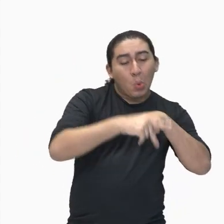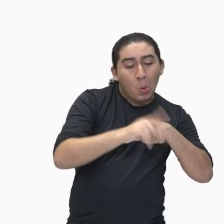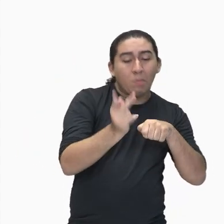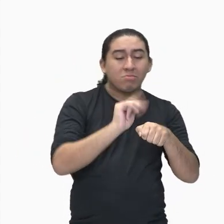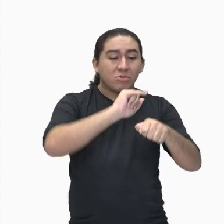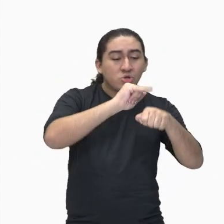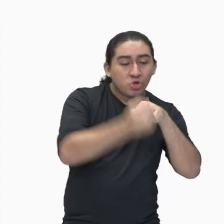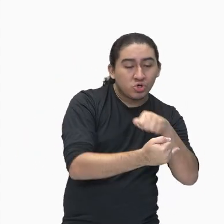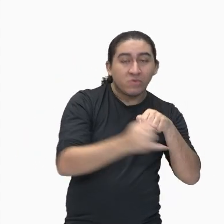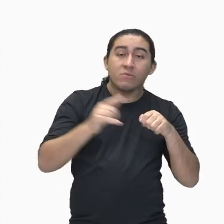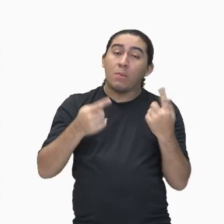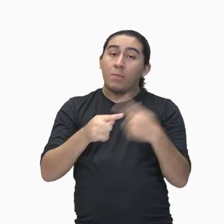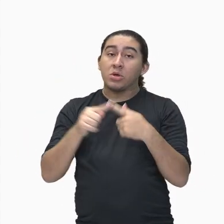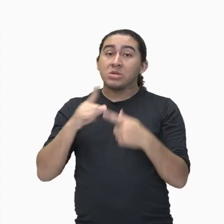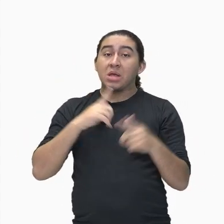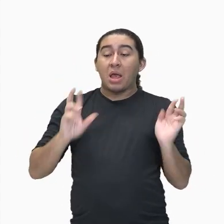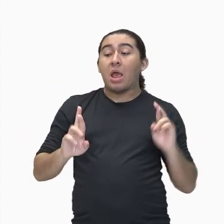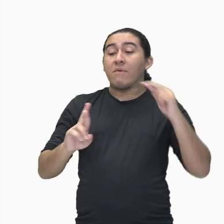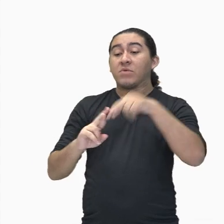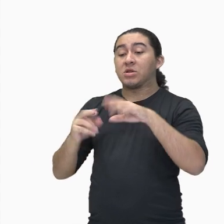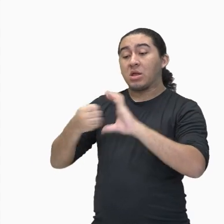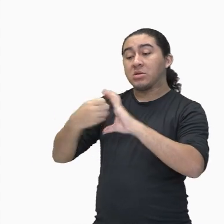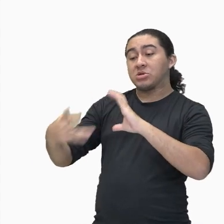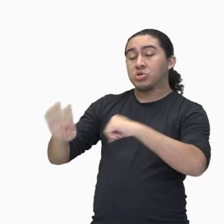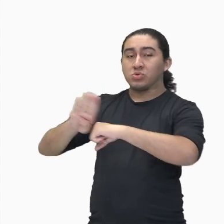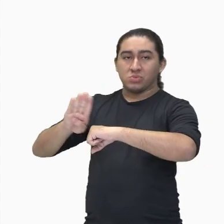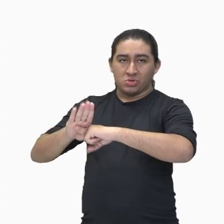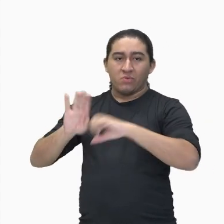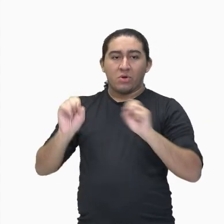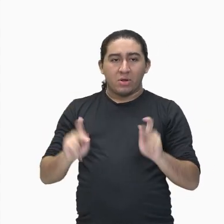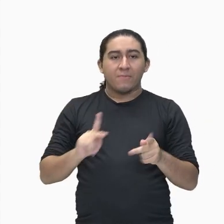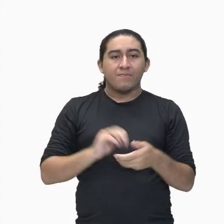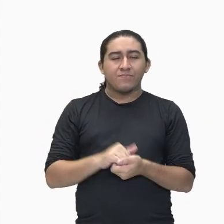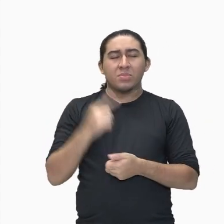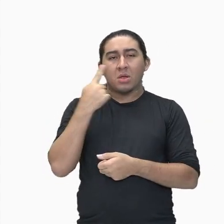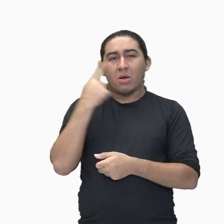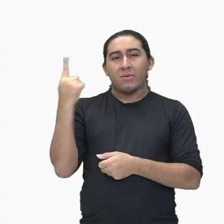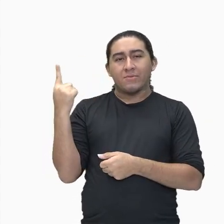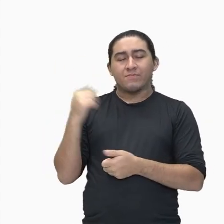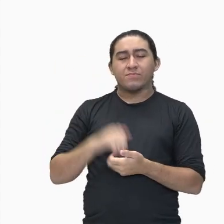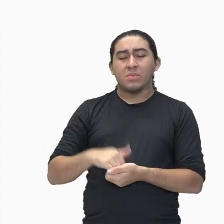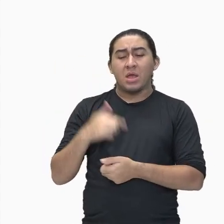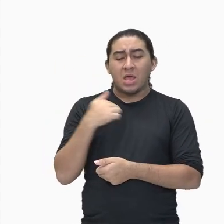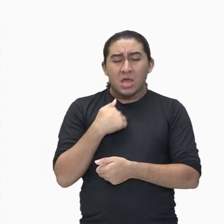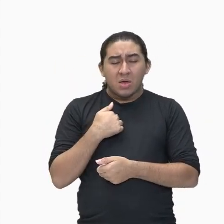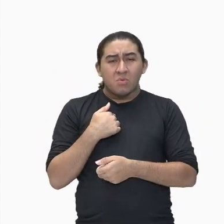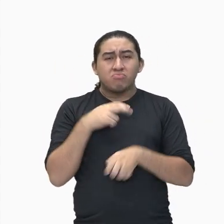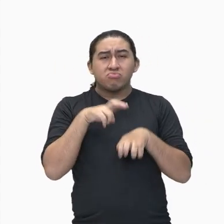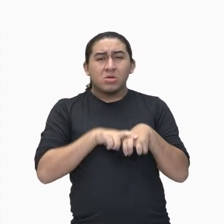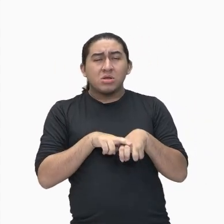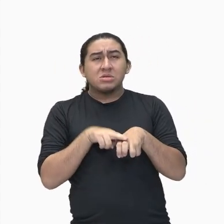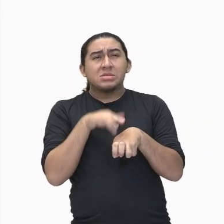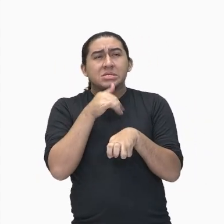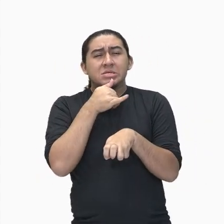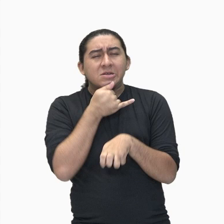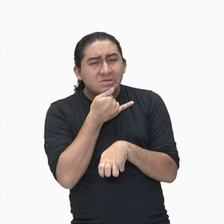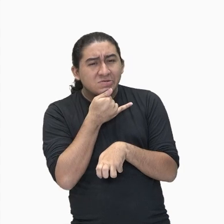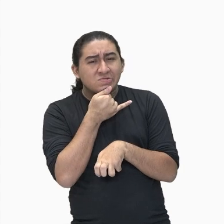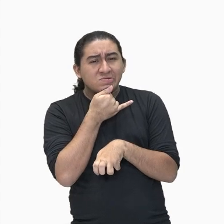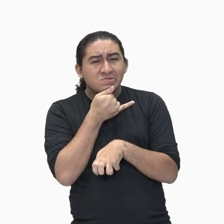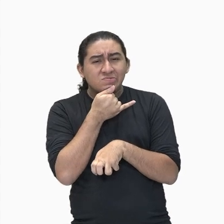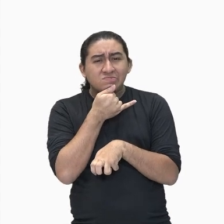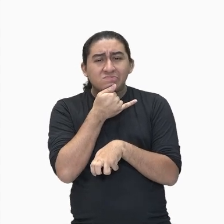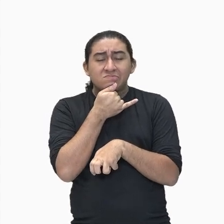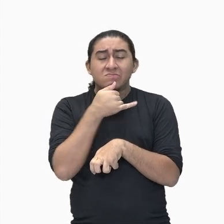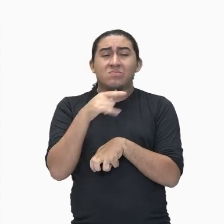adjetivo, que é que está qualificando um substantivo. Olha, eu estava triste, tristinho, mas sem graça que a